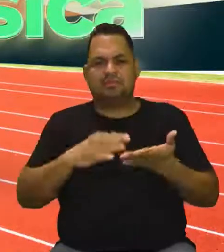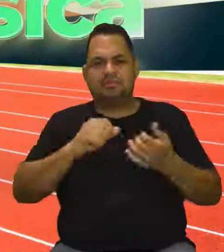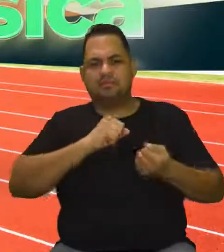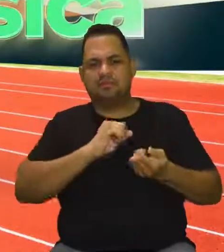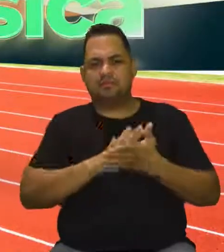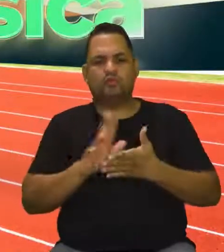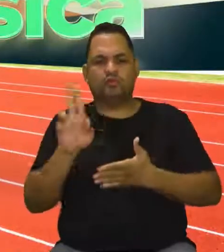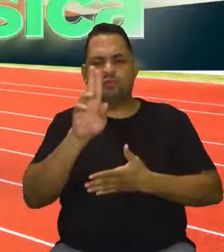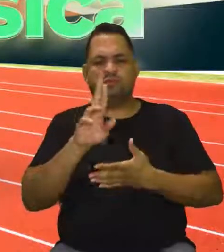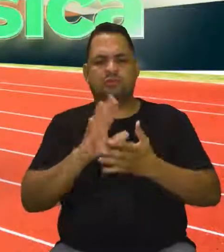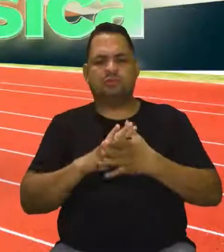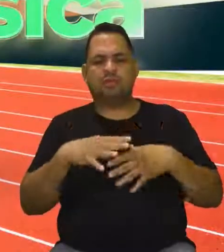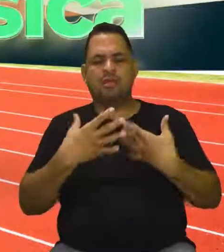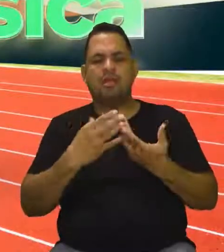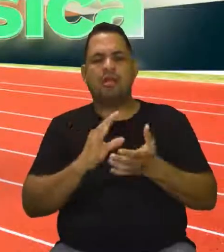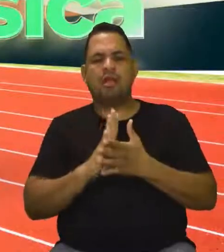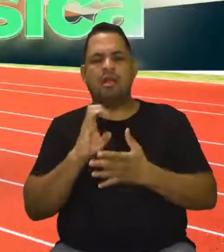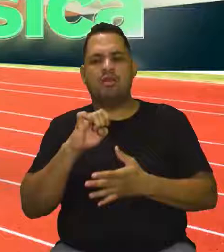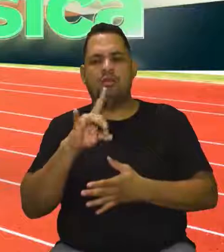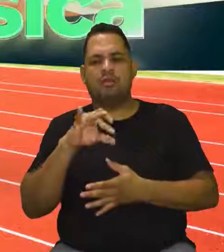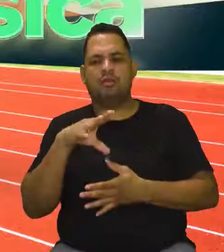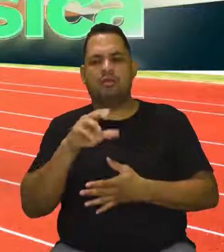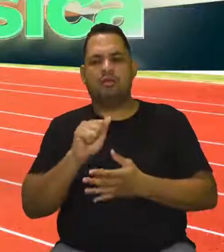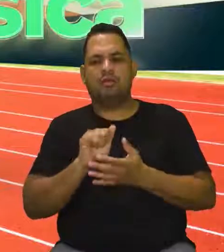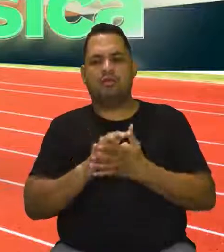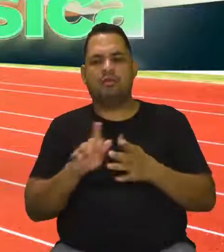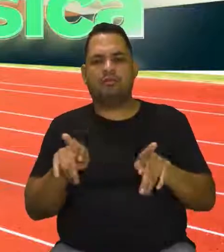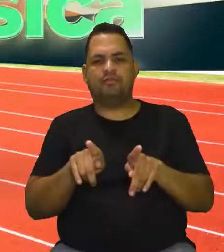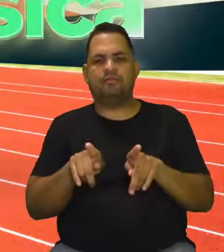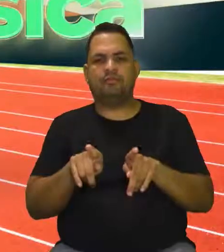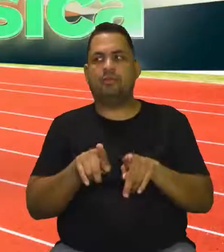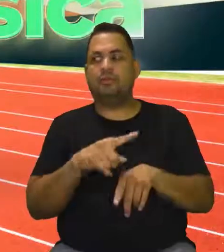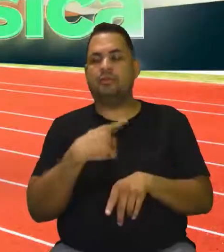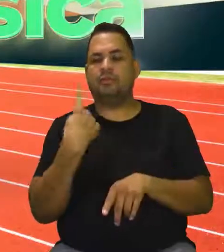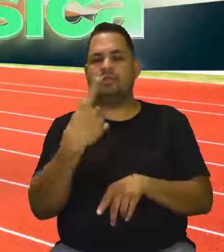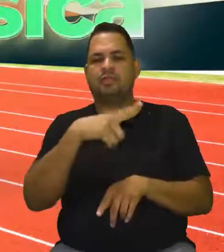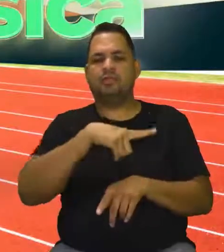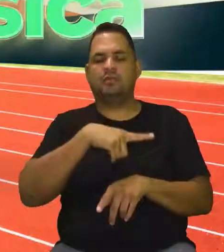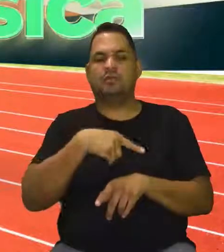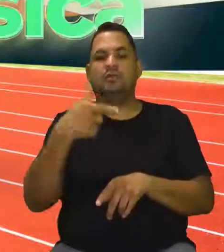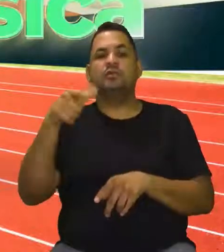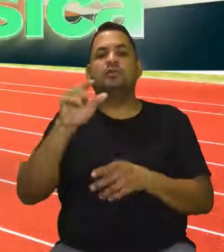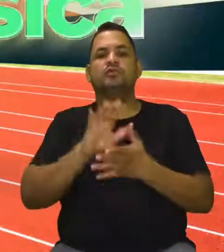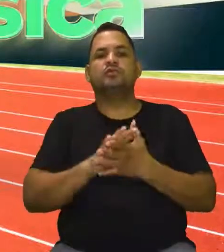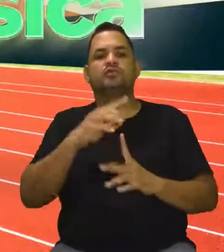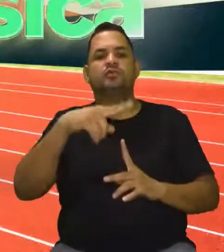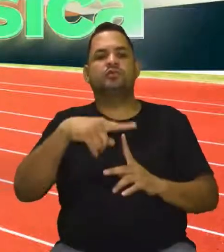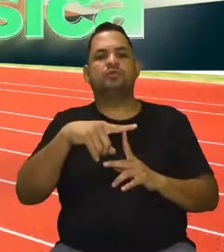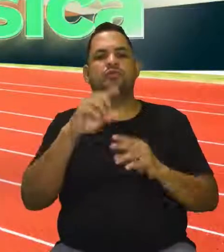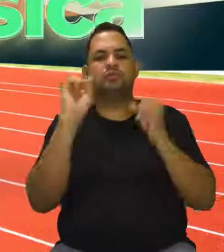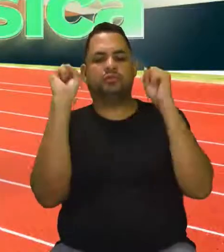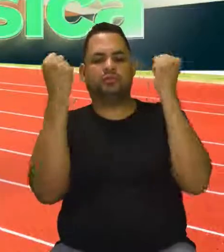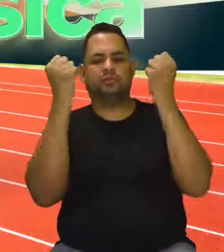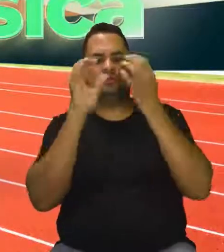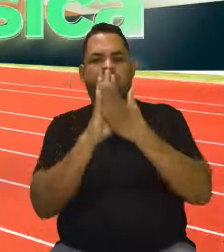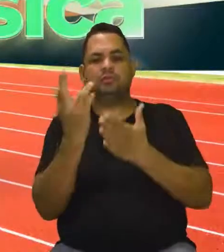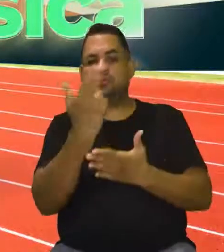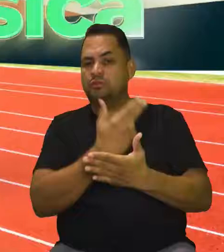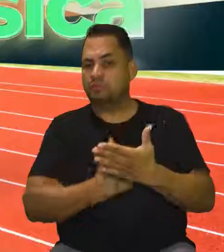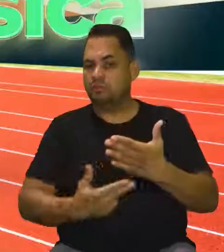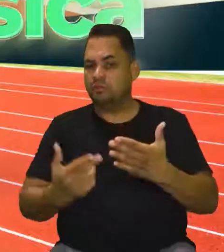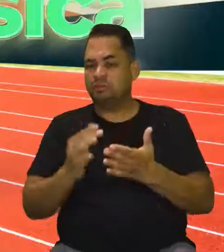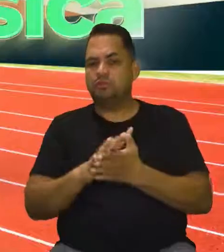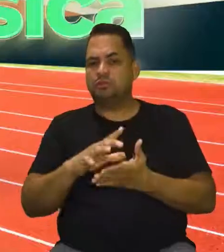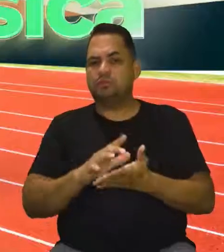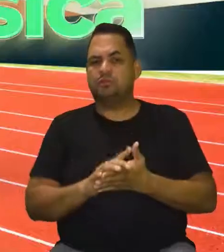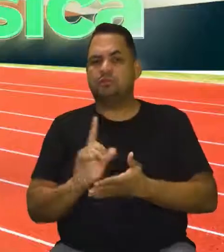agitando, gastando muita caloria, certo? Mas nós também temos outros tipos de ginástica. Então vocês vão entender nessa